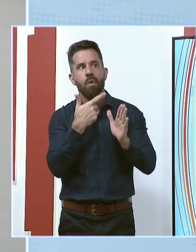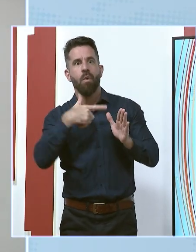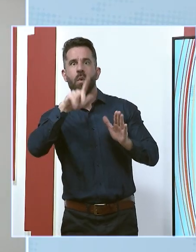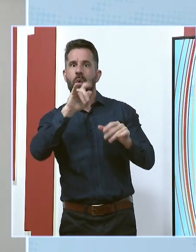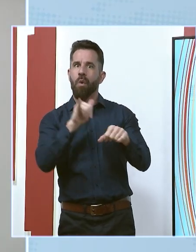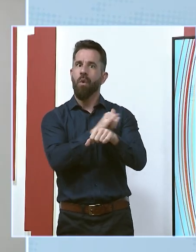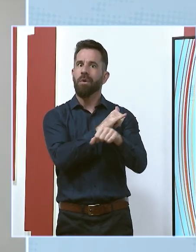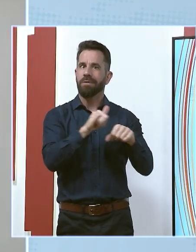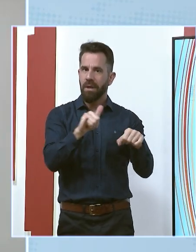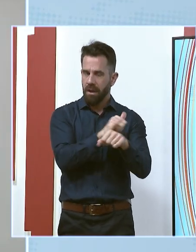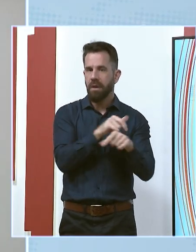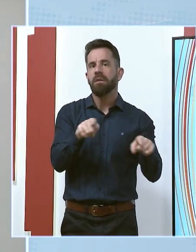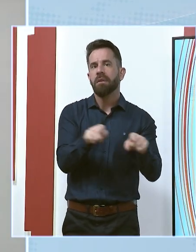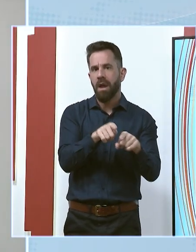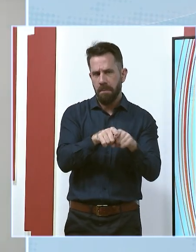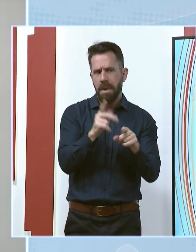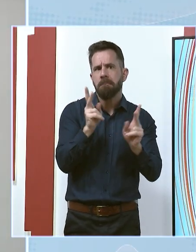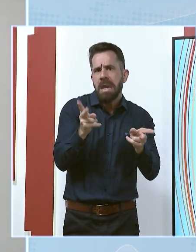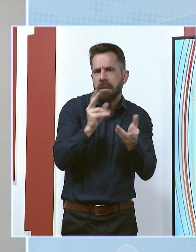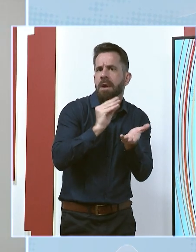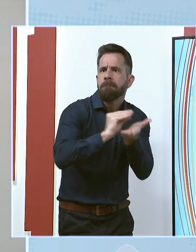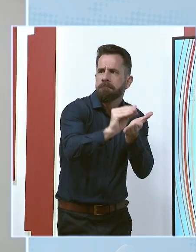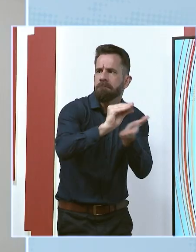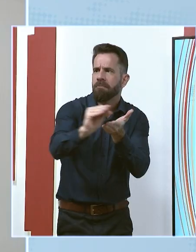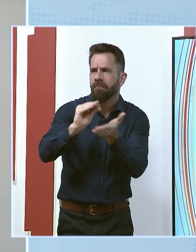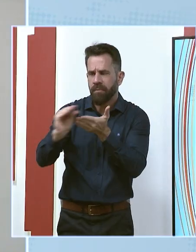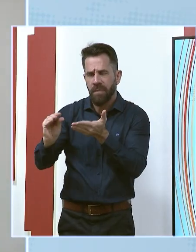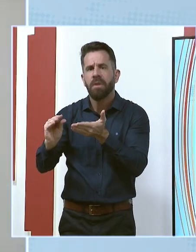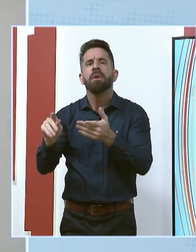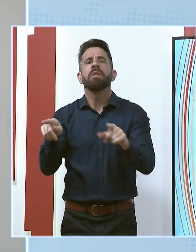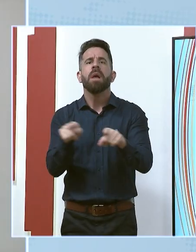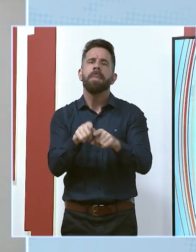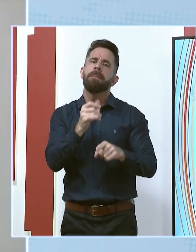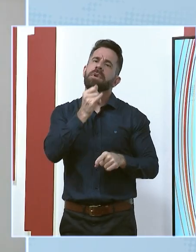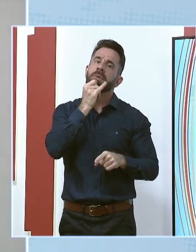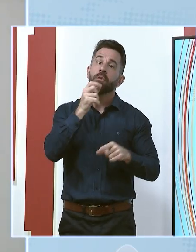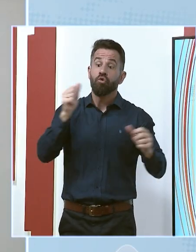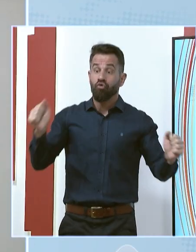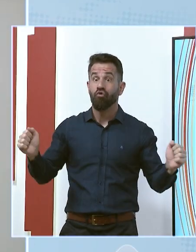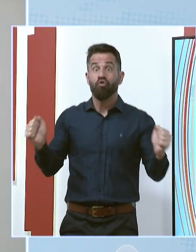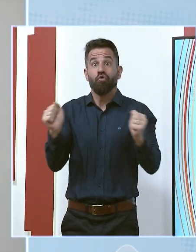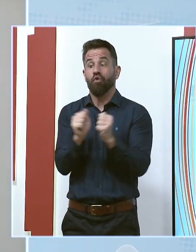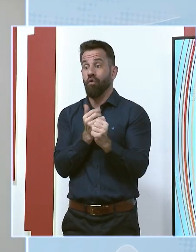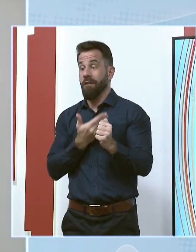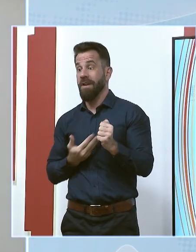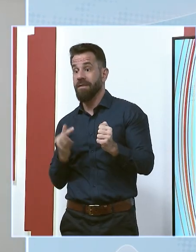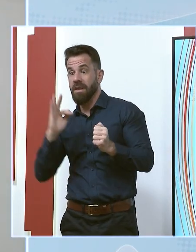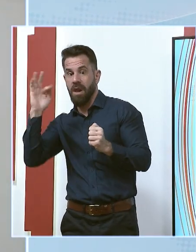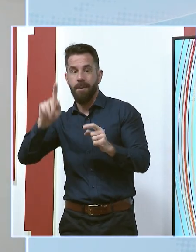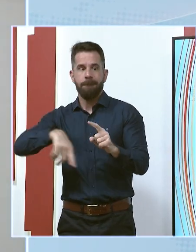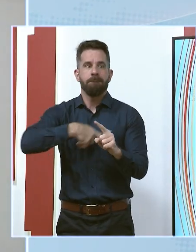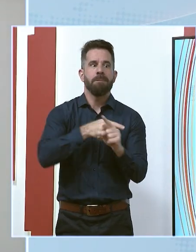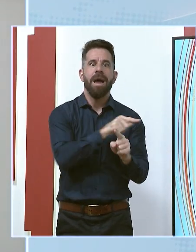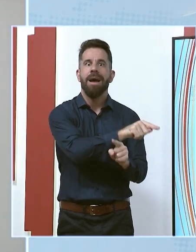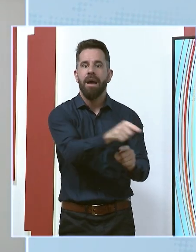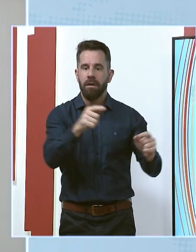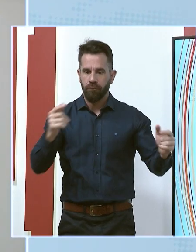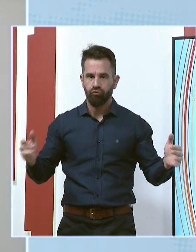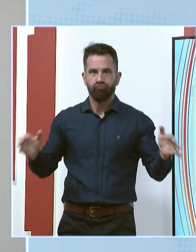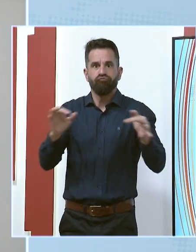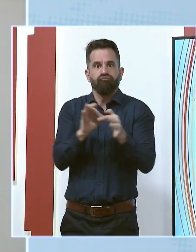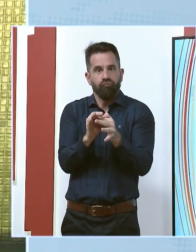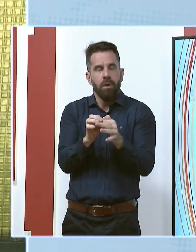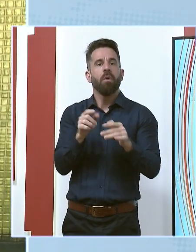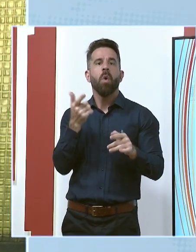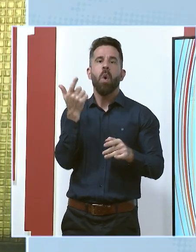transferência de renda para estudantes, ou que se somassem ao governo federal nesses programas já